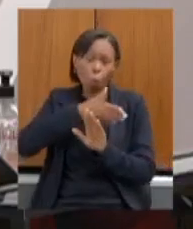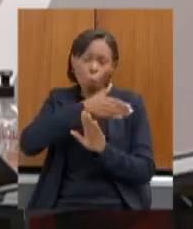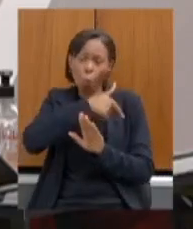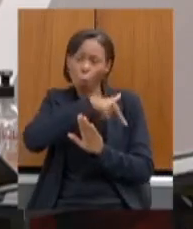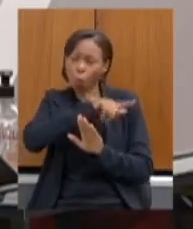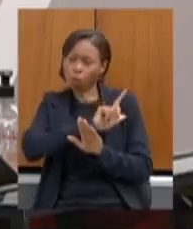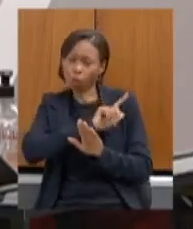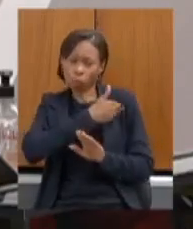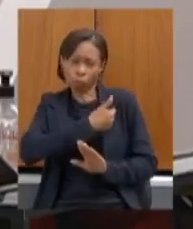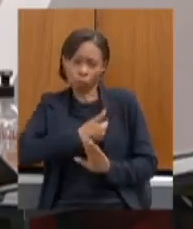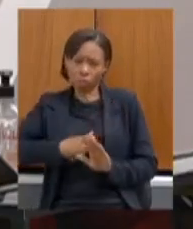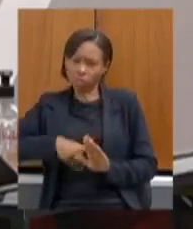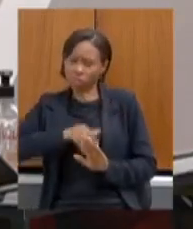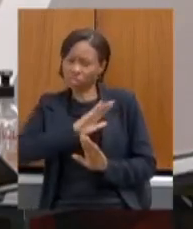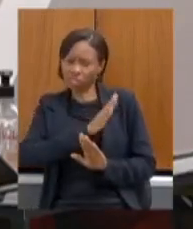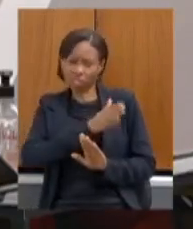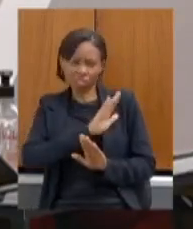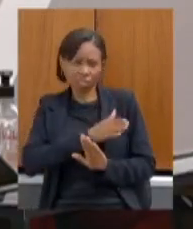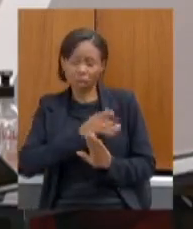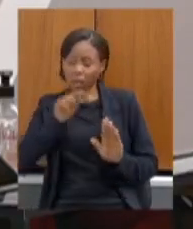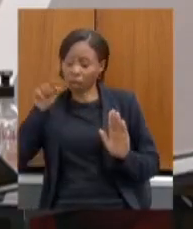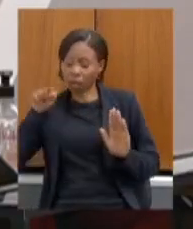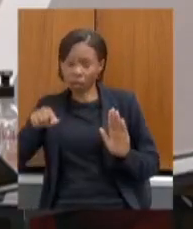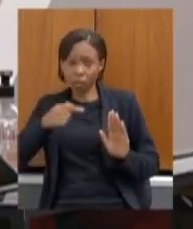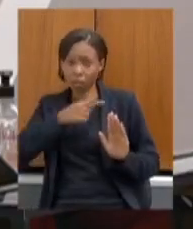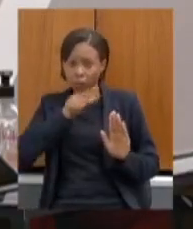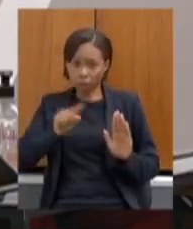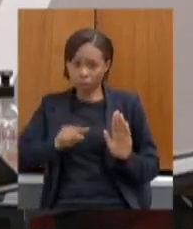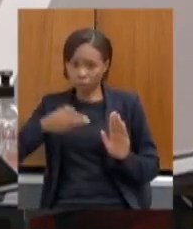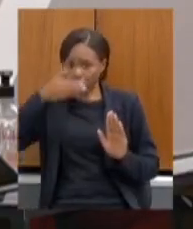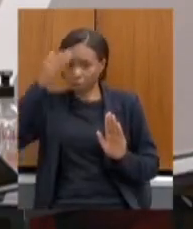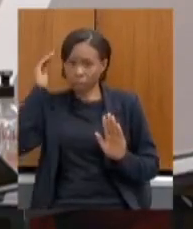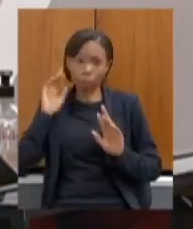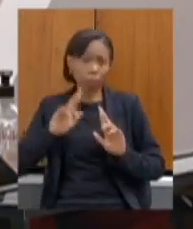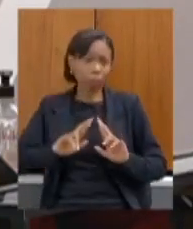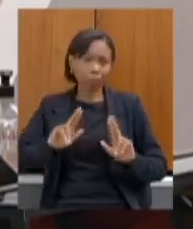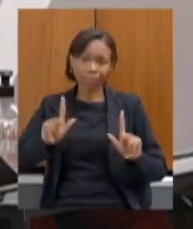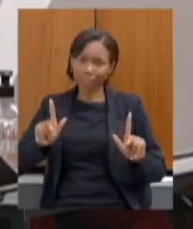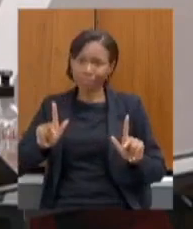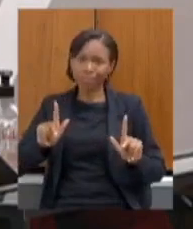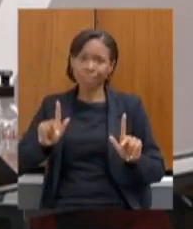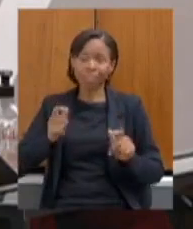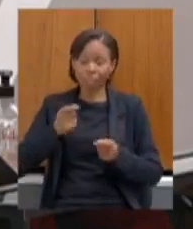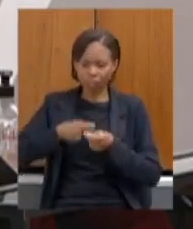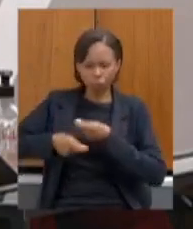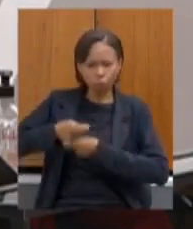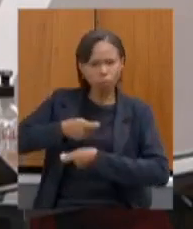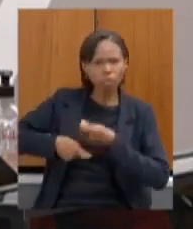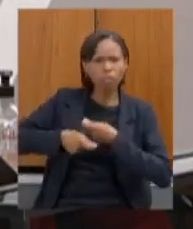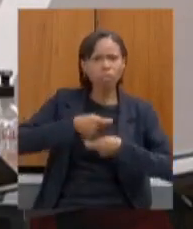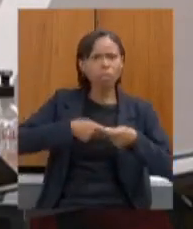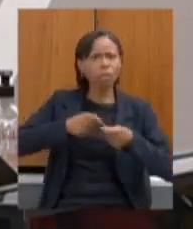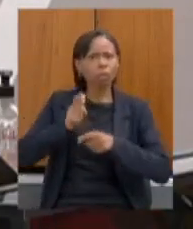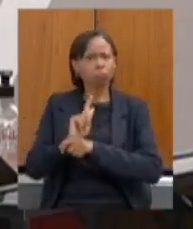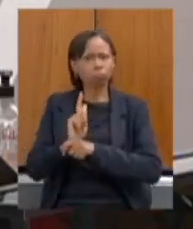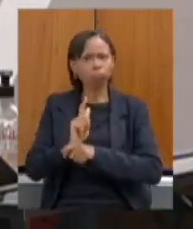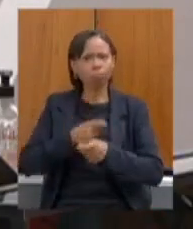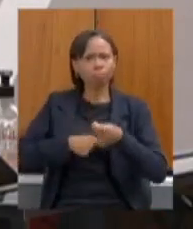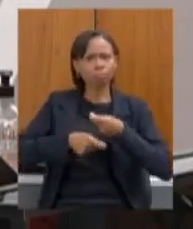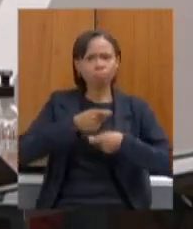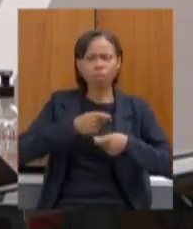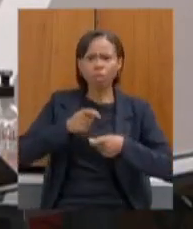já fizeram para este Estado. administrando o Estado, olhando ele para um todo. Nossa região, a região que eu